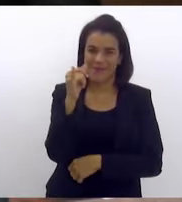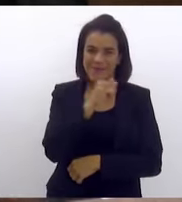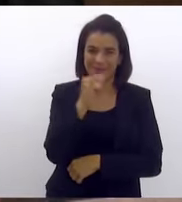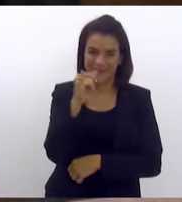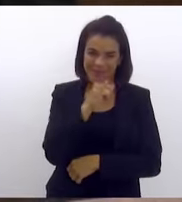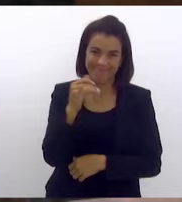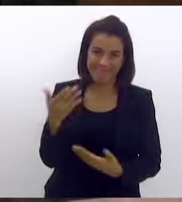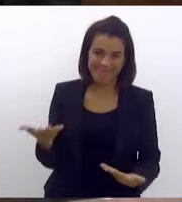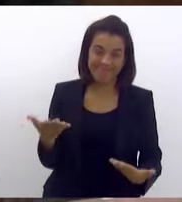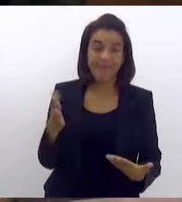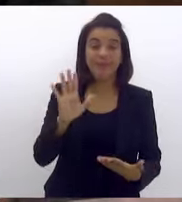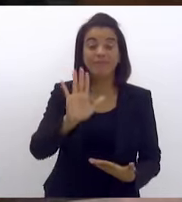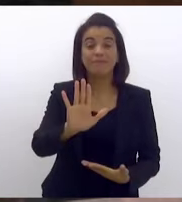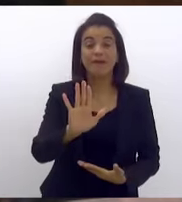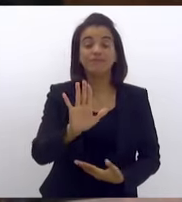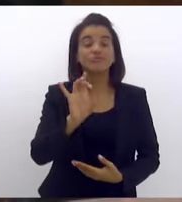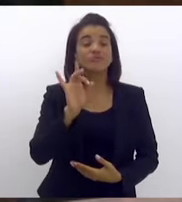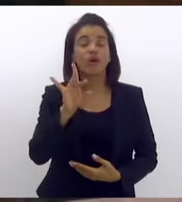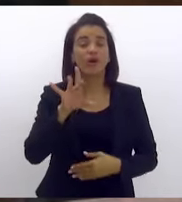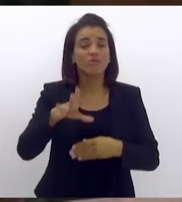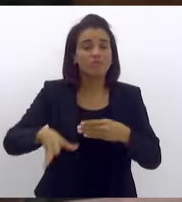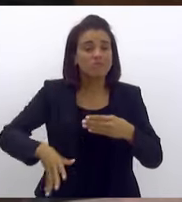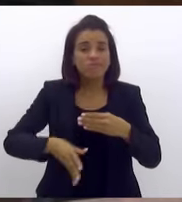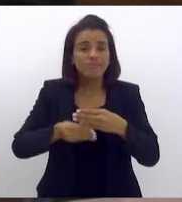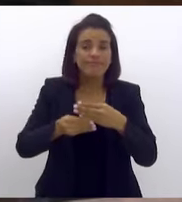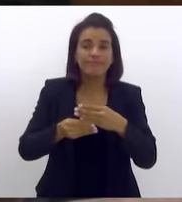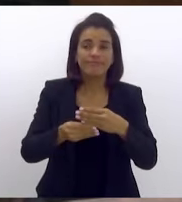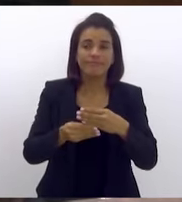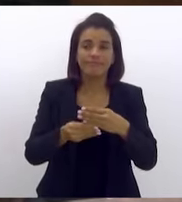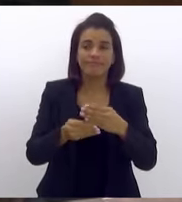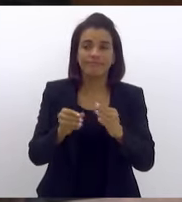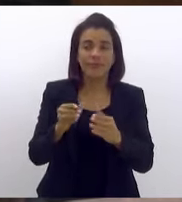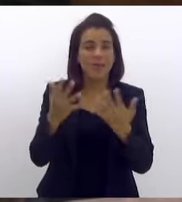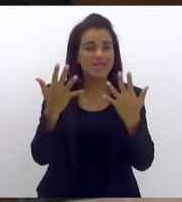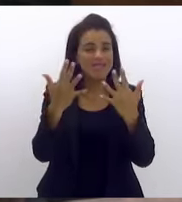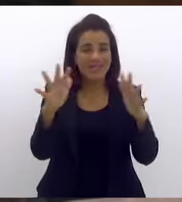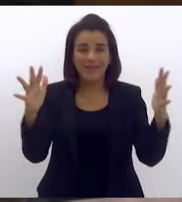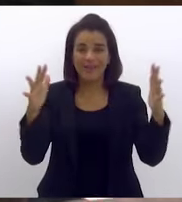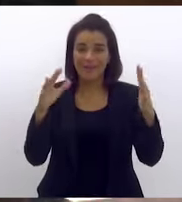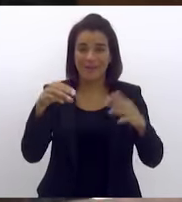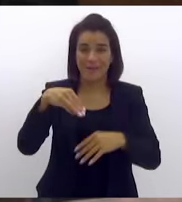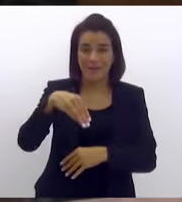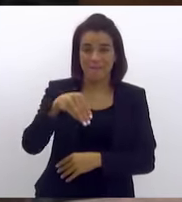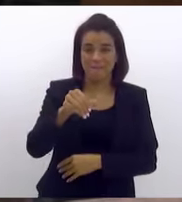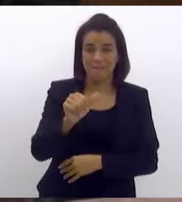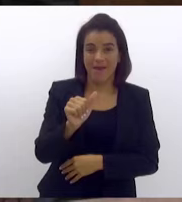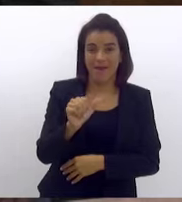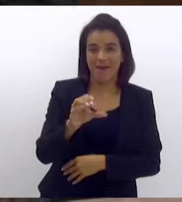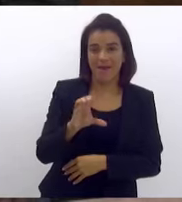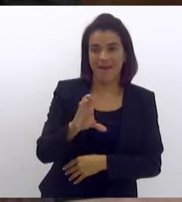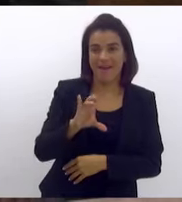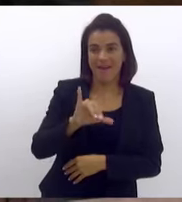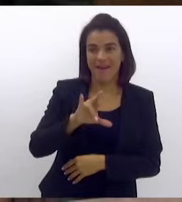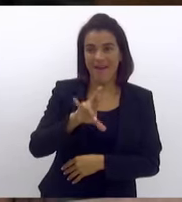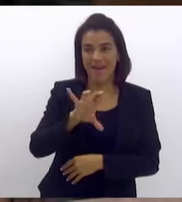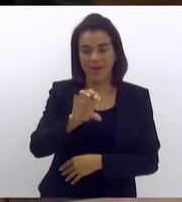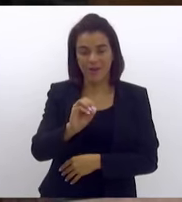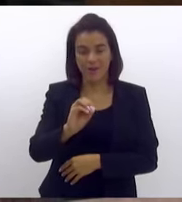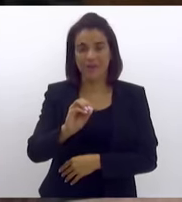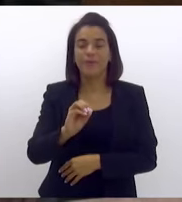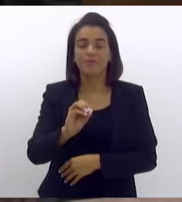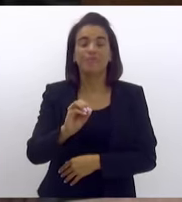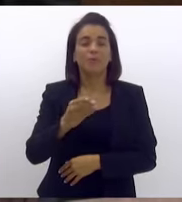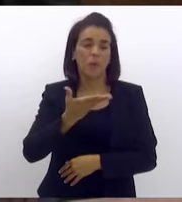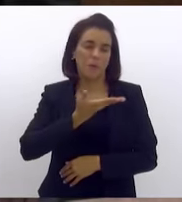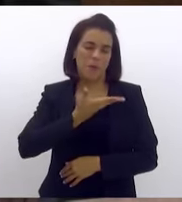pelo nosso time, mas eu queria aqui só fazer uma saudação ao Mário Bittencourt, presidente do Fluminense, meu amigo, que